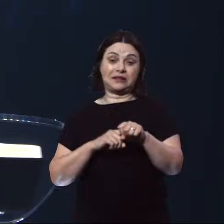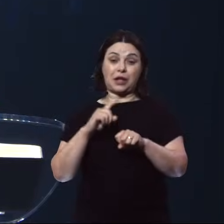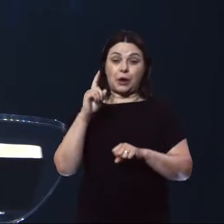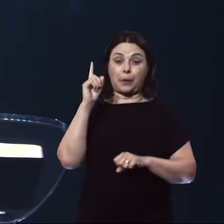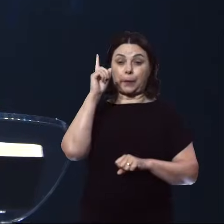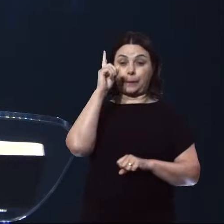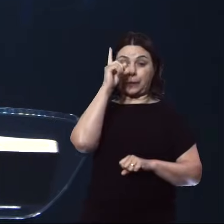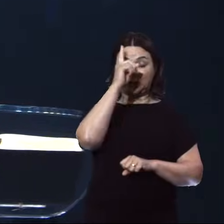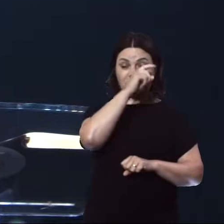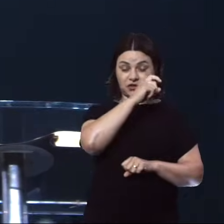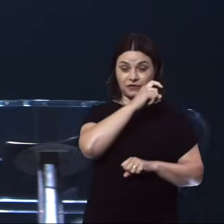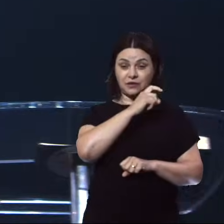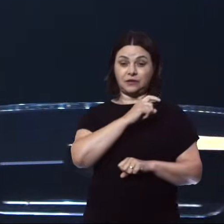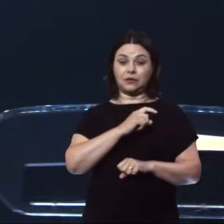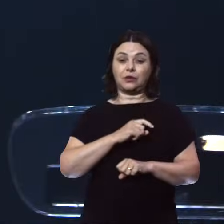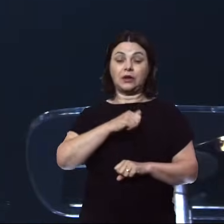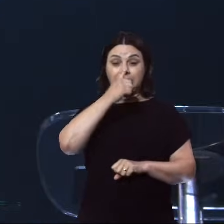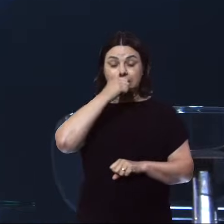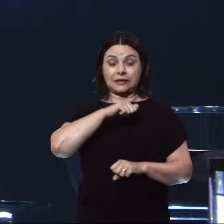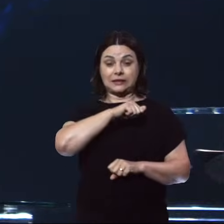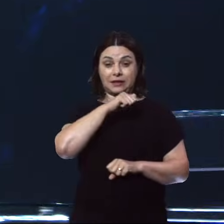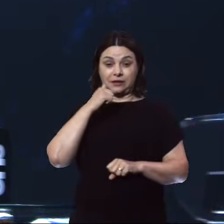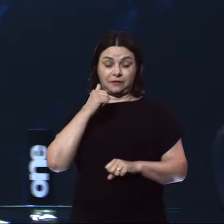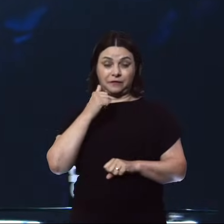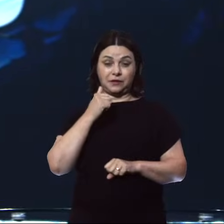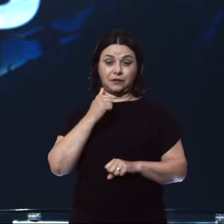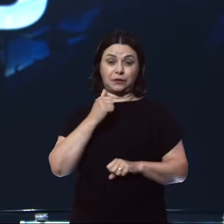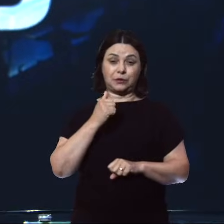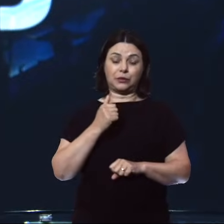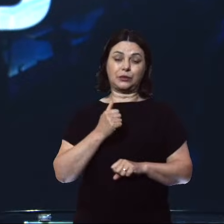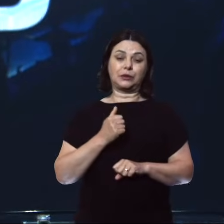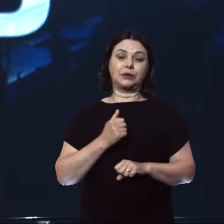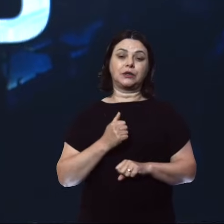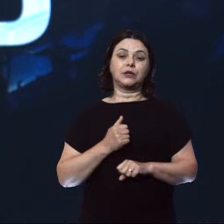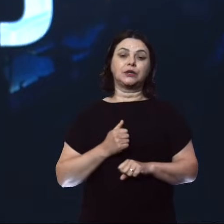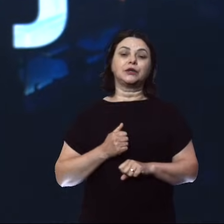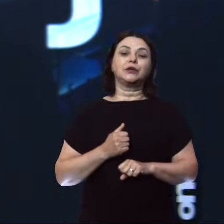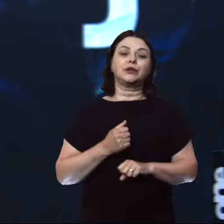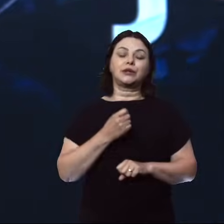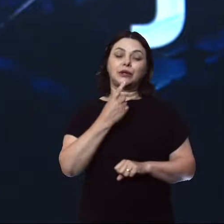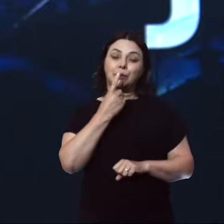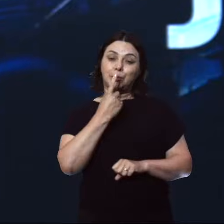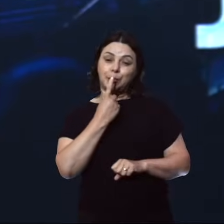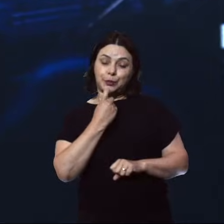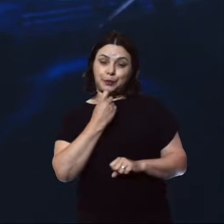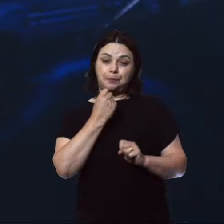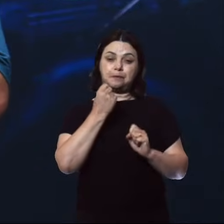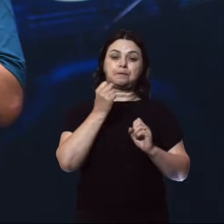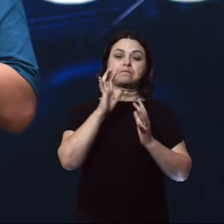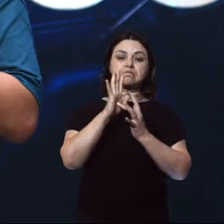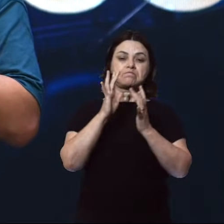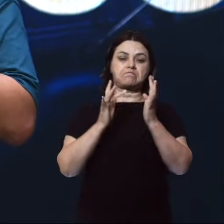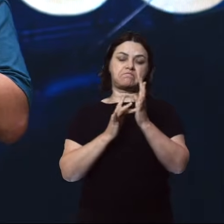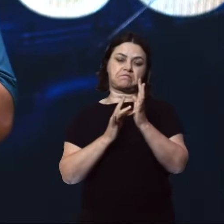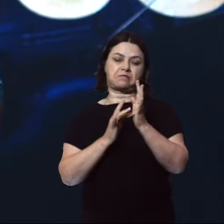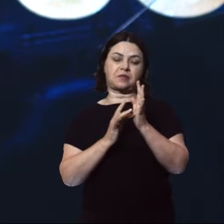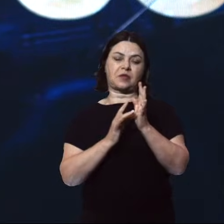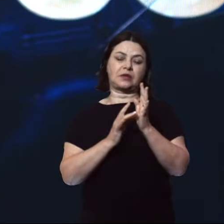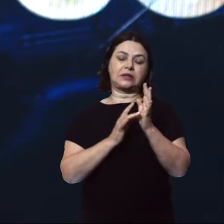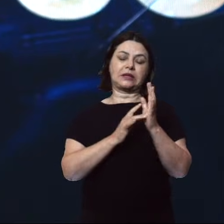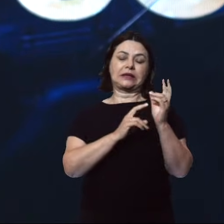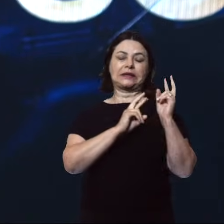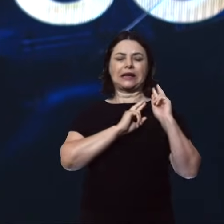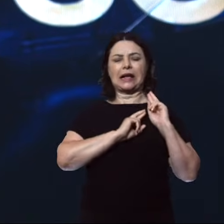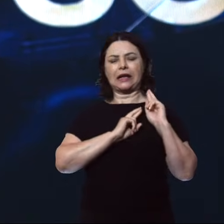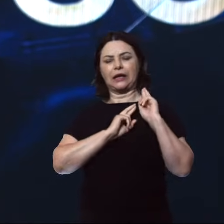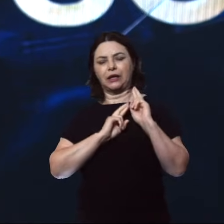último sacrifício de sangue requerido foi o de Jesus. Na cruz Jesus levou todos os nossos pecados, todas as